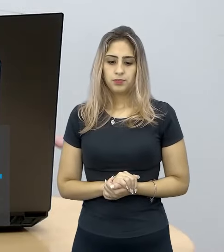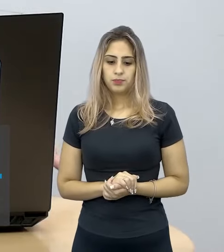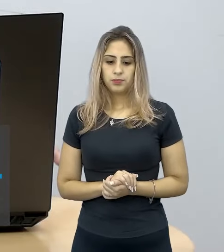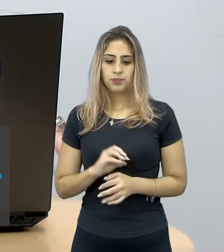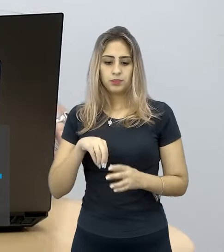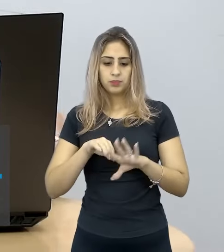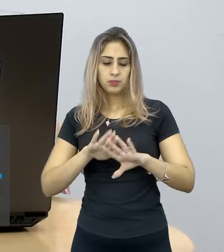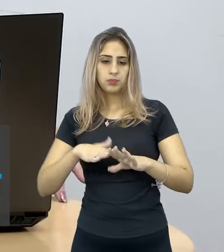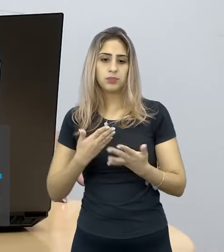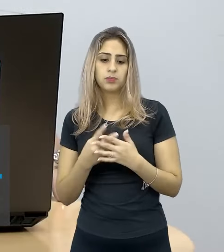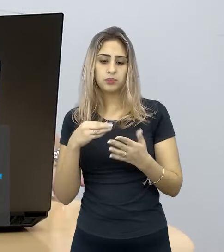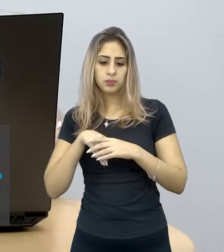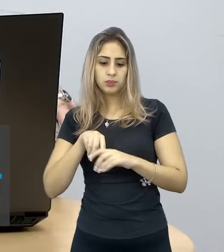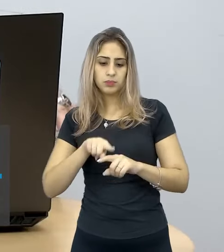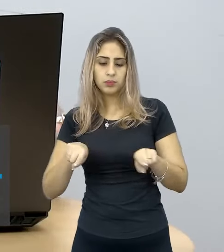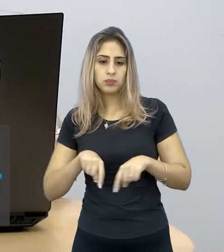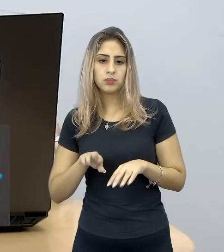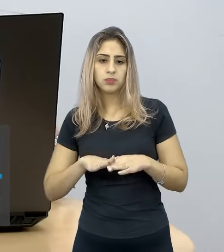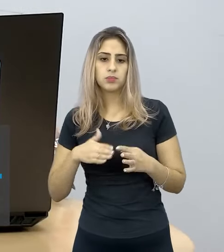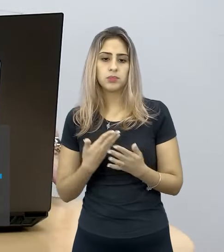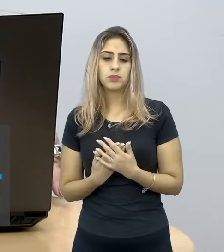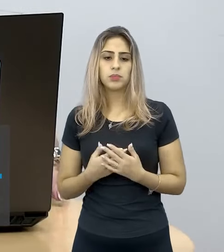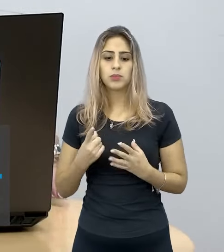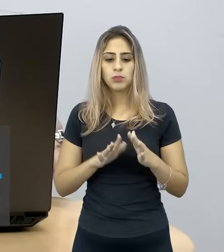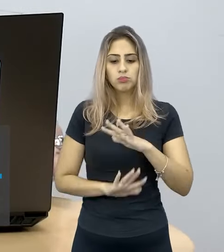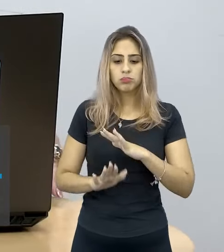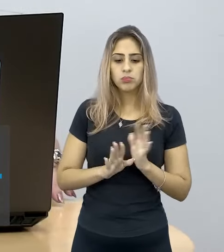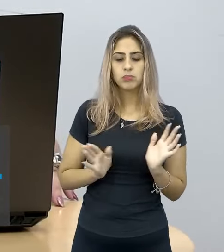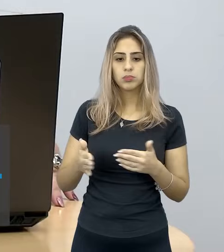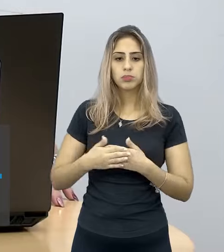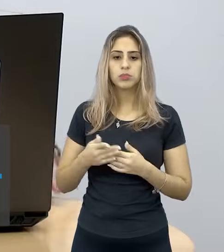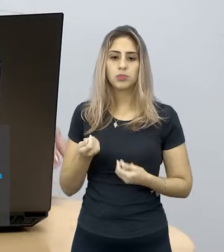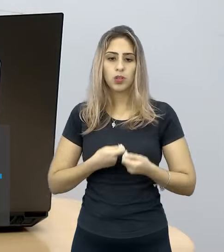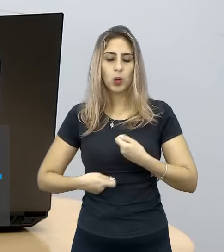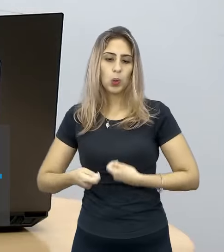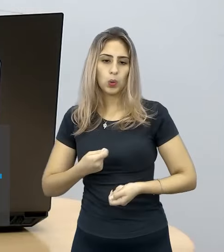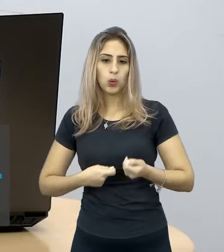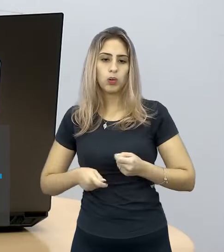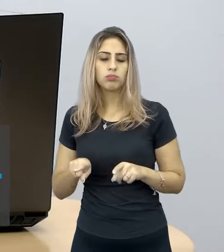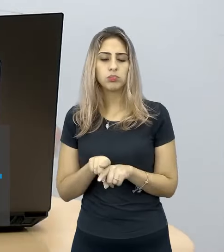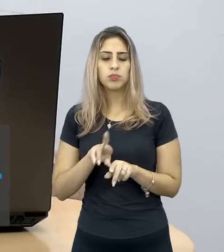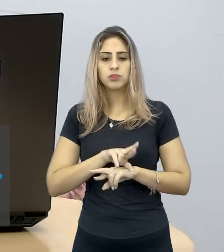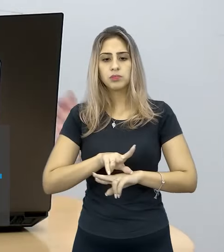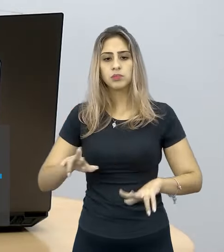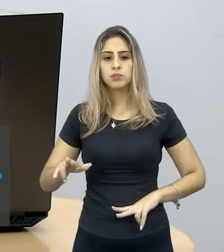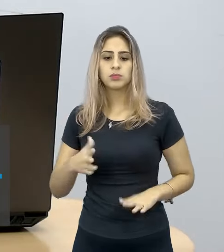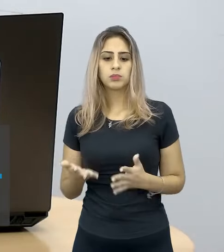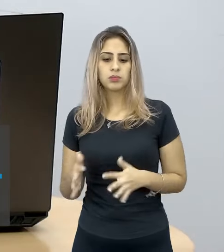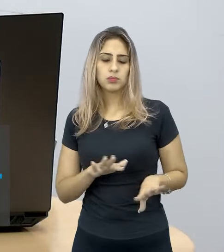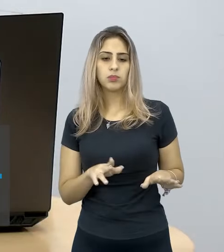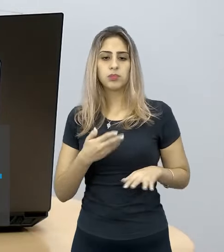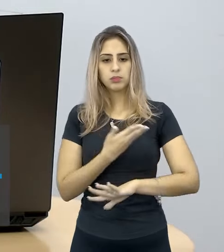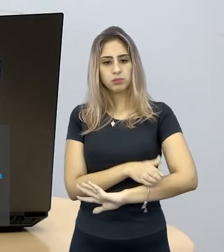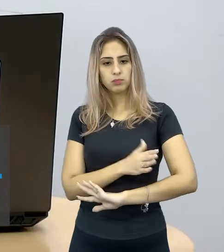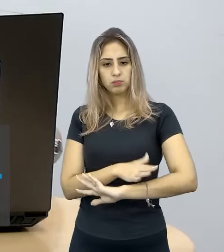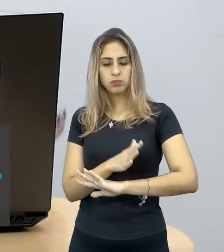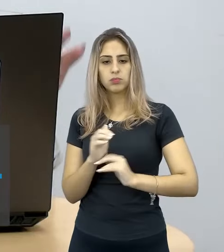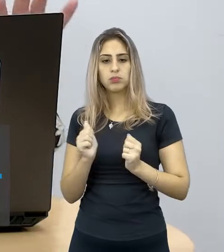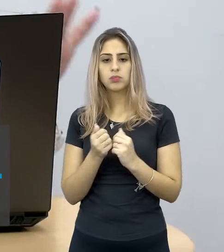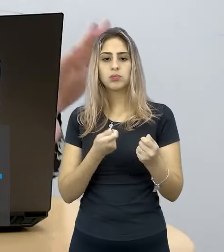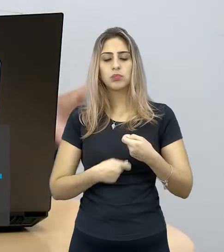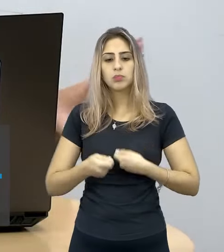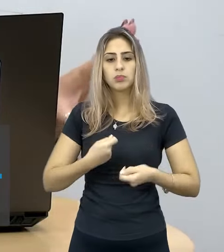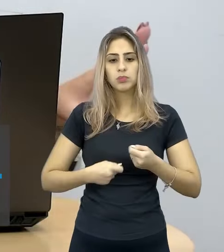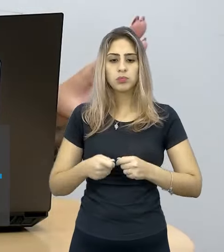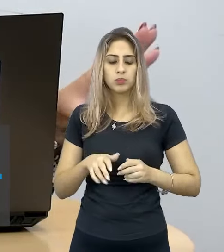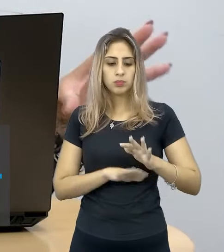na escola, dentro da sala de aula ou num espaço fechado, controlado, e aí ele faz vários movimentos, vários exercícios controlados